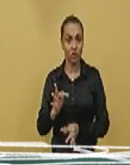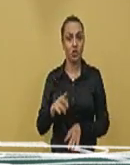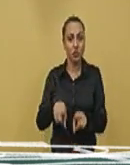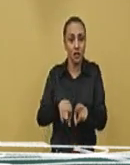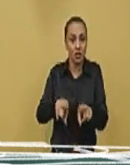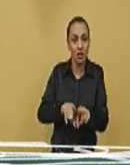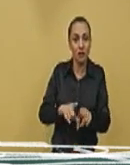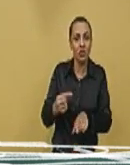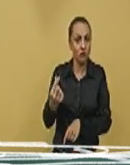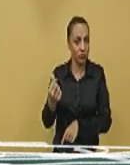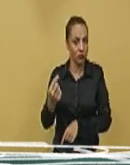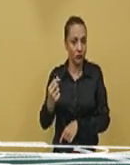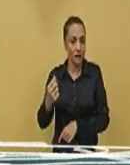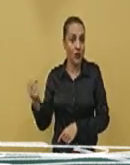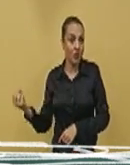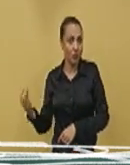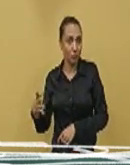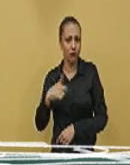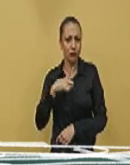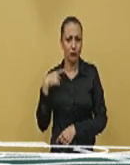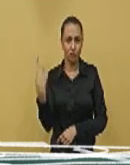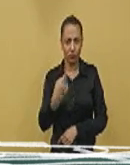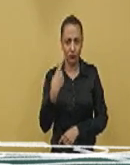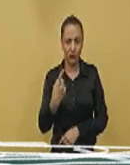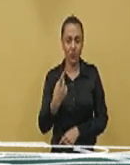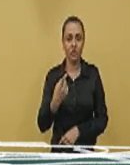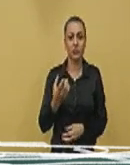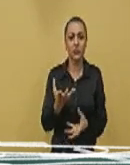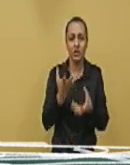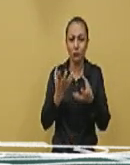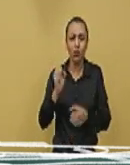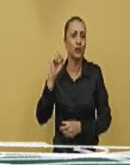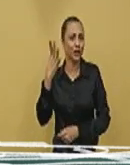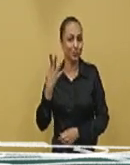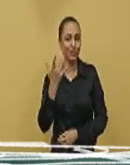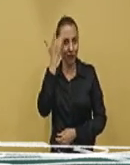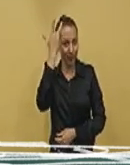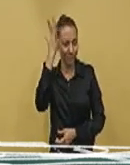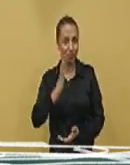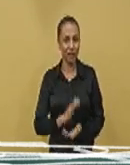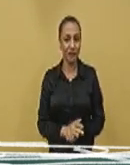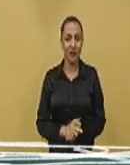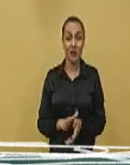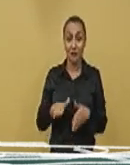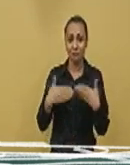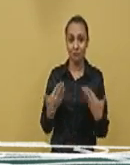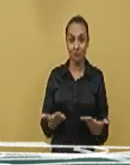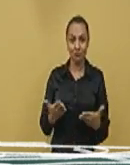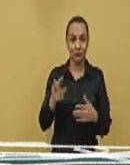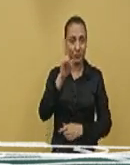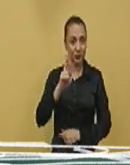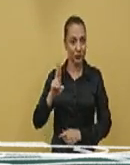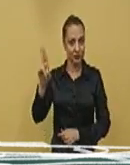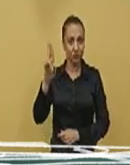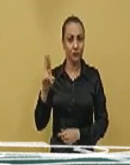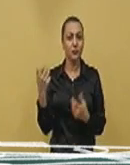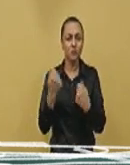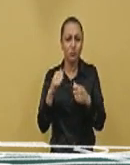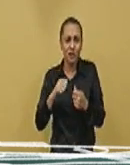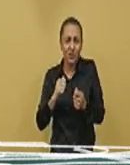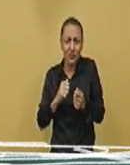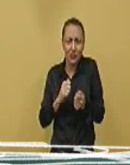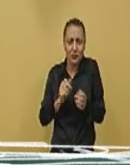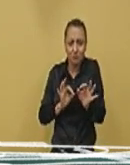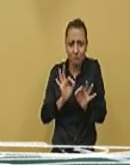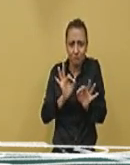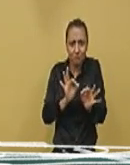A modernização em instituições privadas pode ser resolvida facilmente, mas a universidade tem que seguir o ritmo por todos